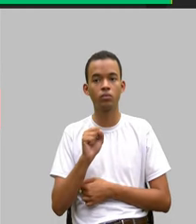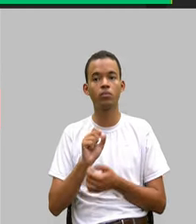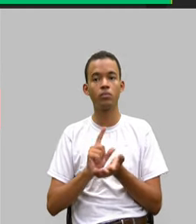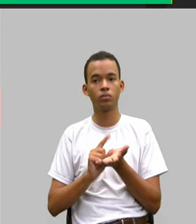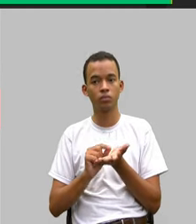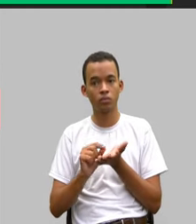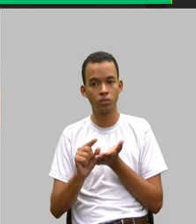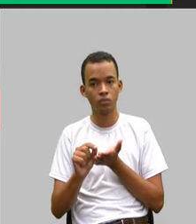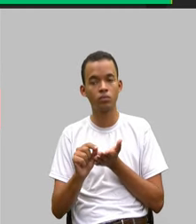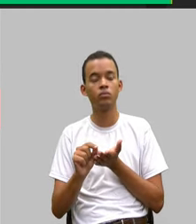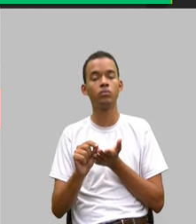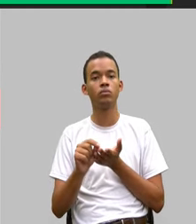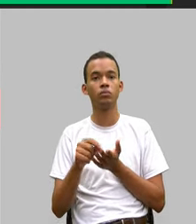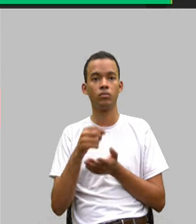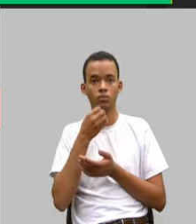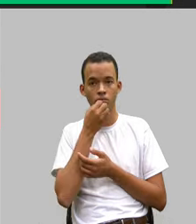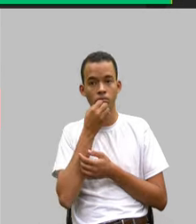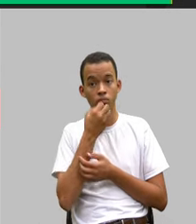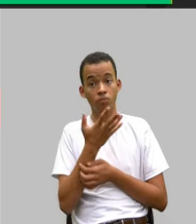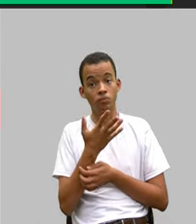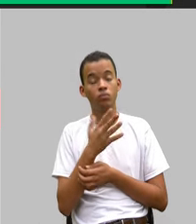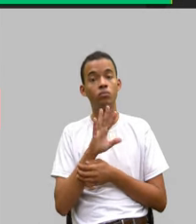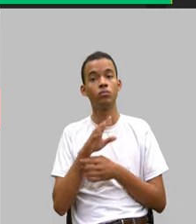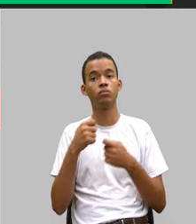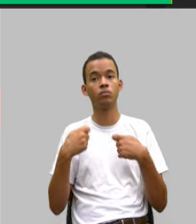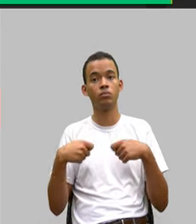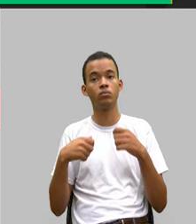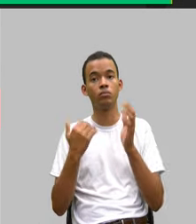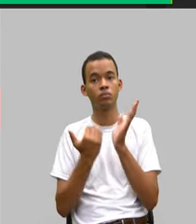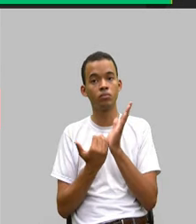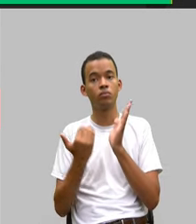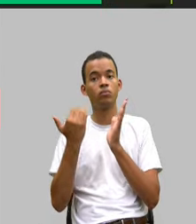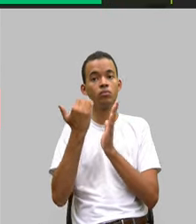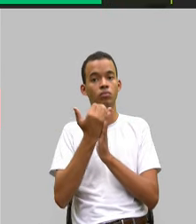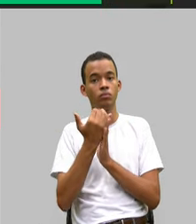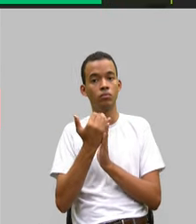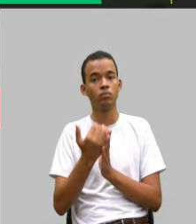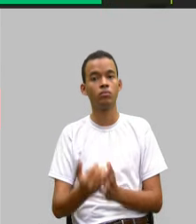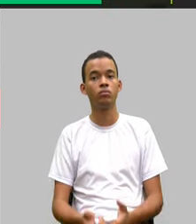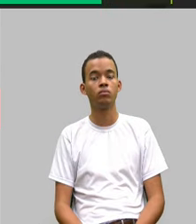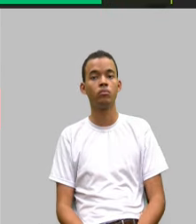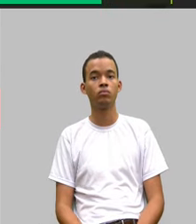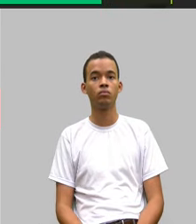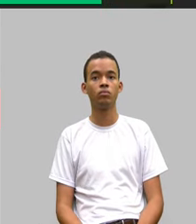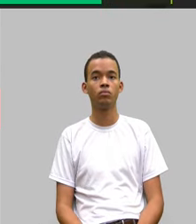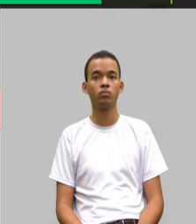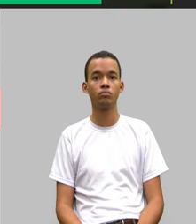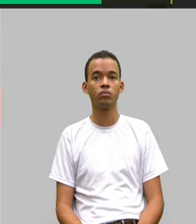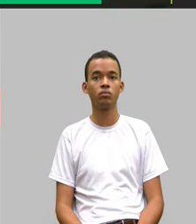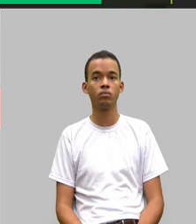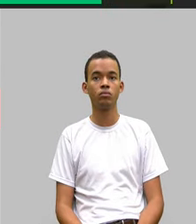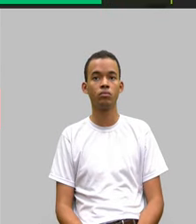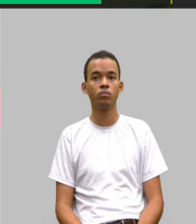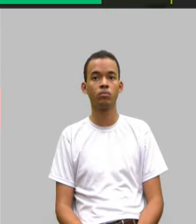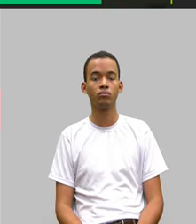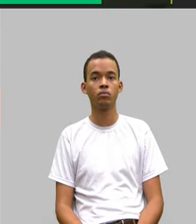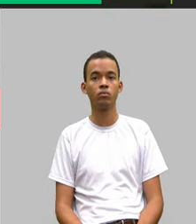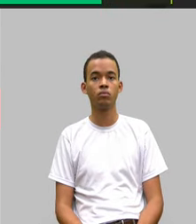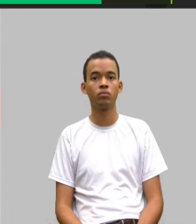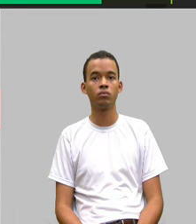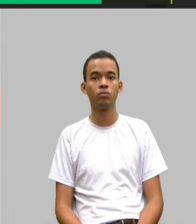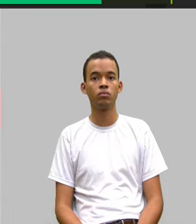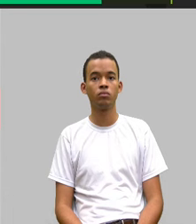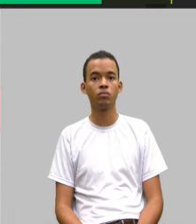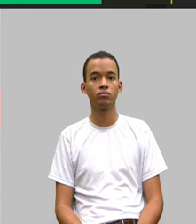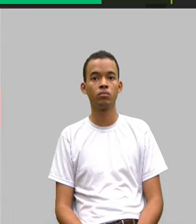significativa mas ainda precisamos de mais pode passar e um pouco de respiro agora que